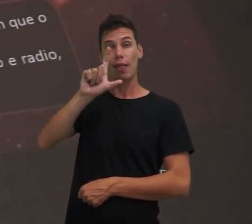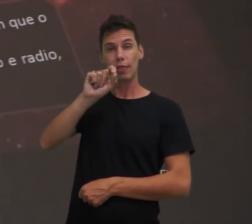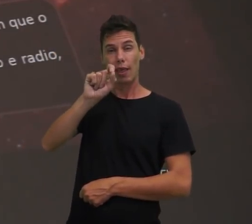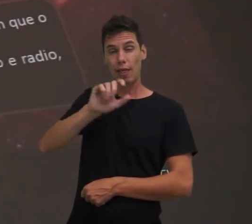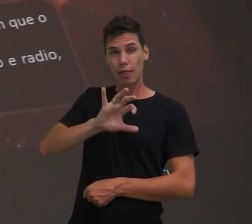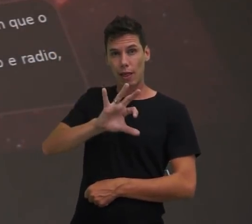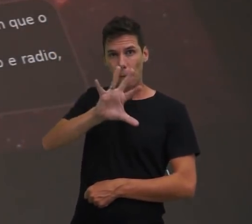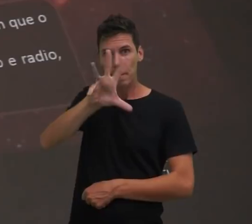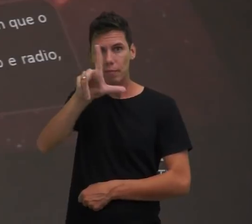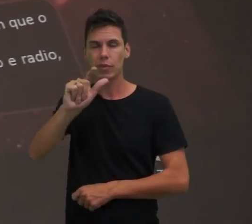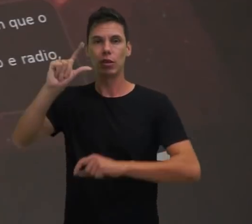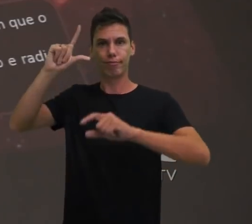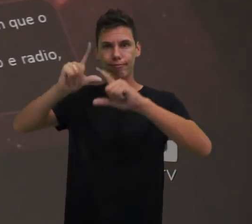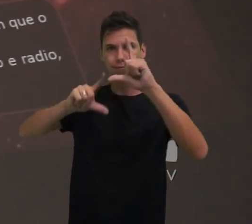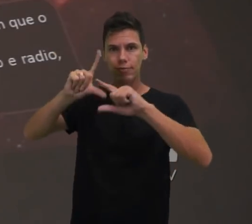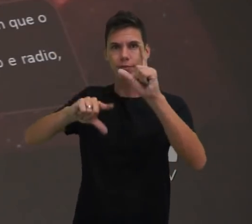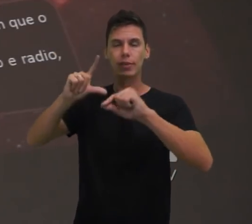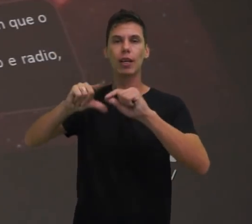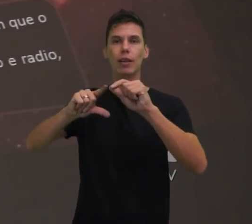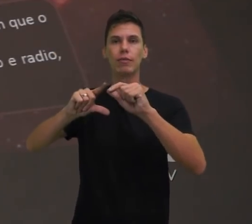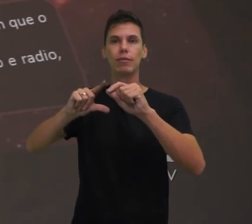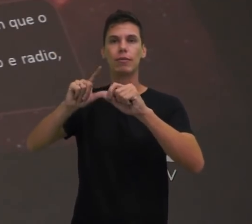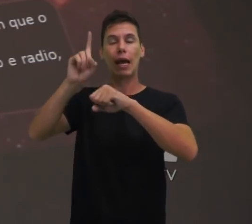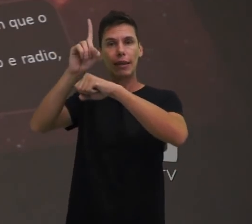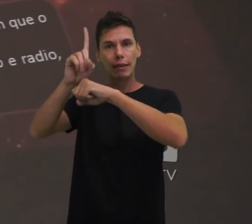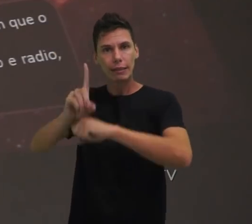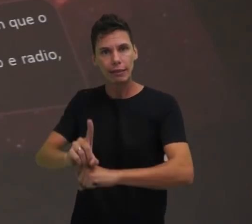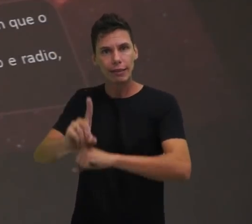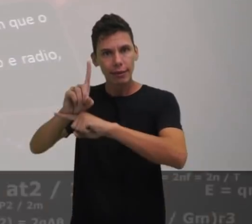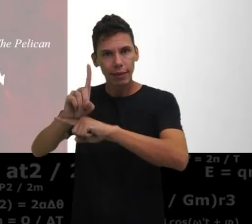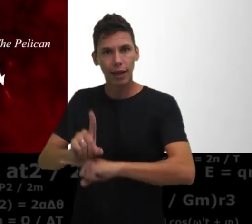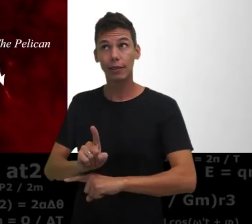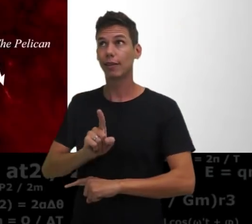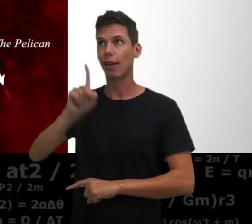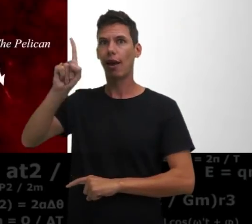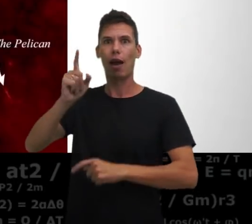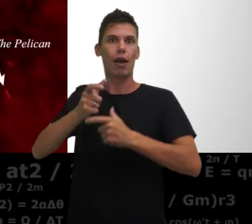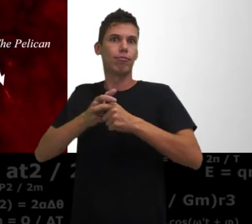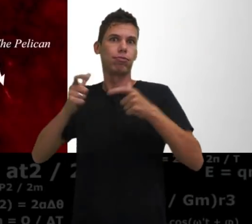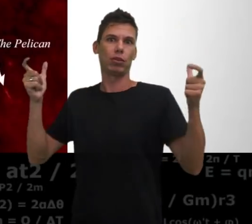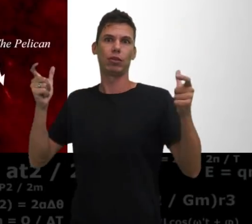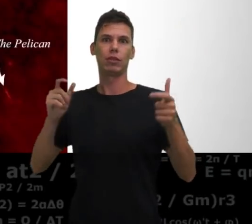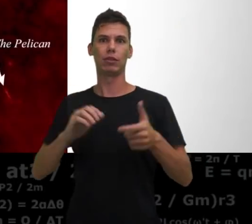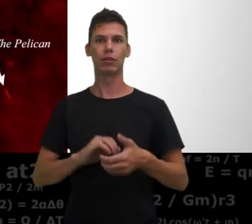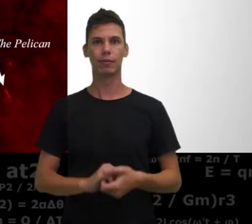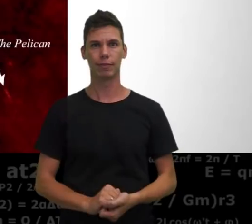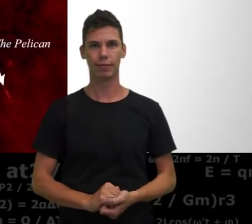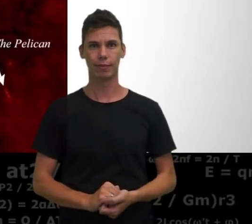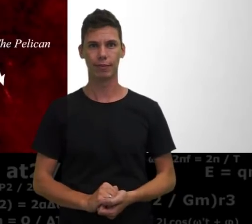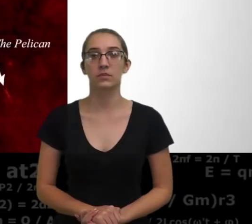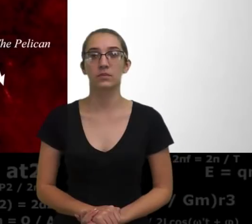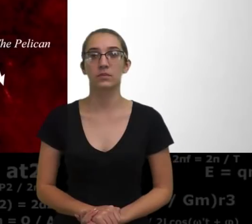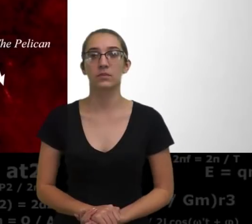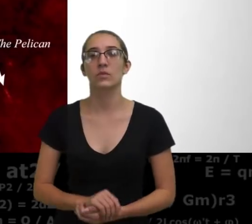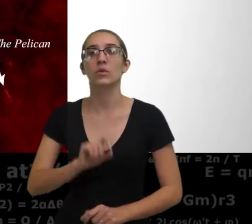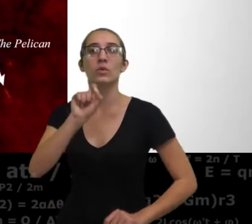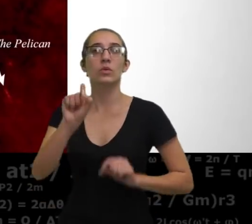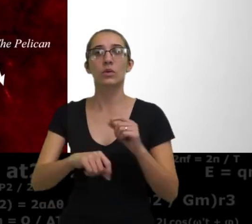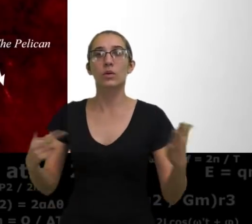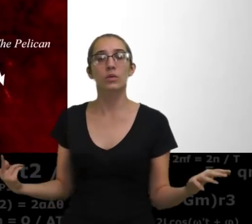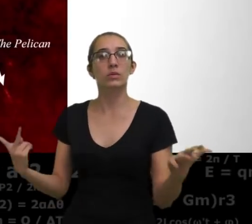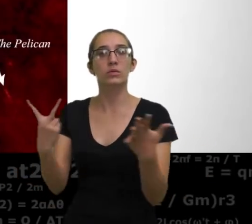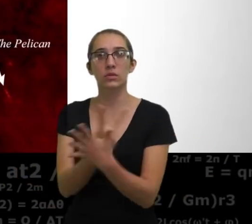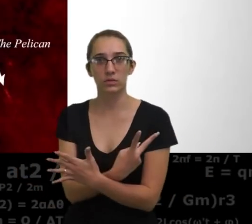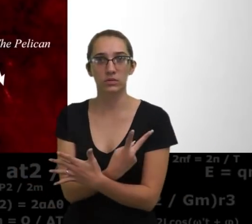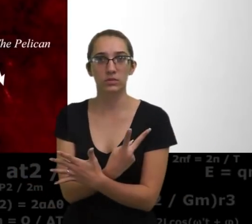tem 10 milhões de estrelas. Tá? Então, a densidade estelar lá é gigantesca. O que acontece, então, quando a gente faz uso de